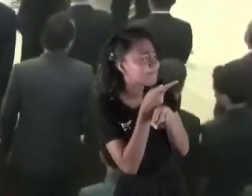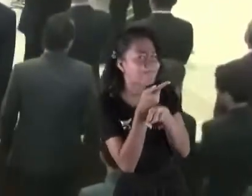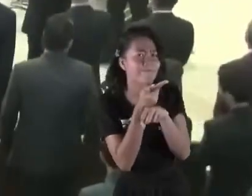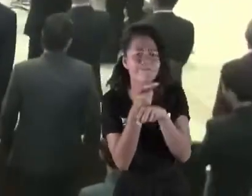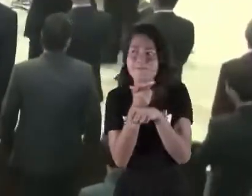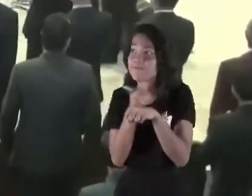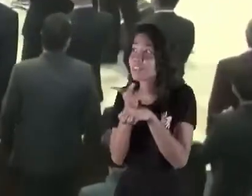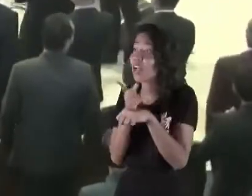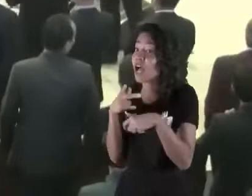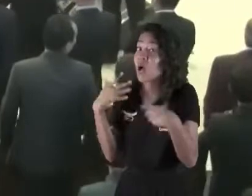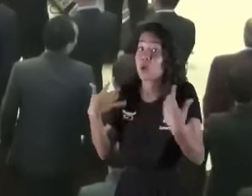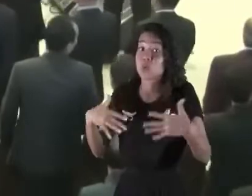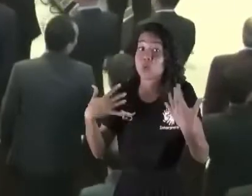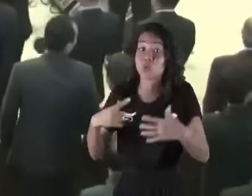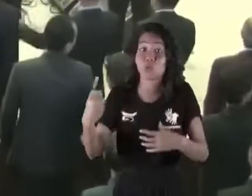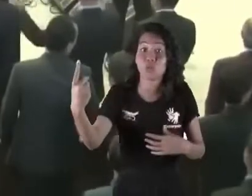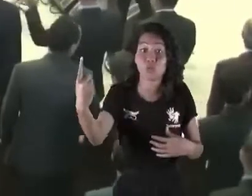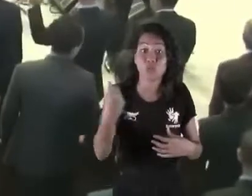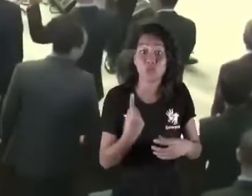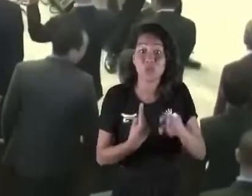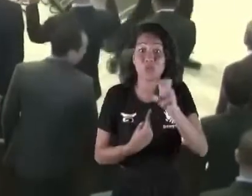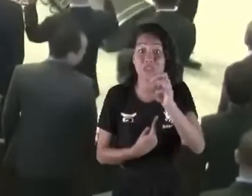Está vindo a 56.